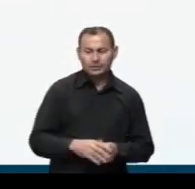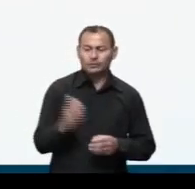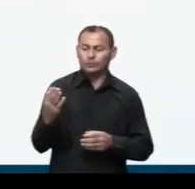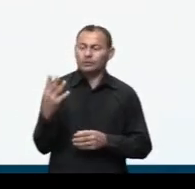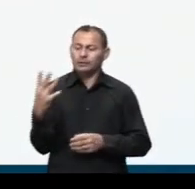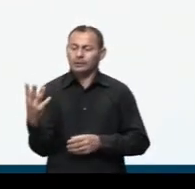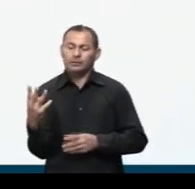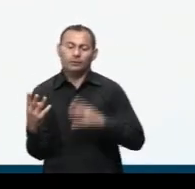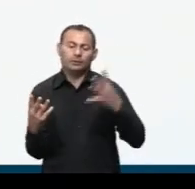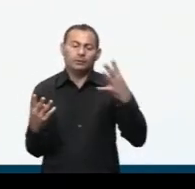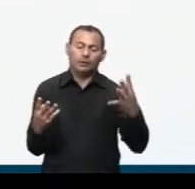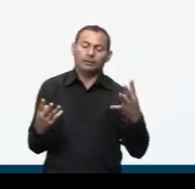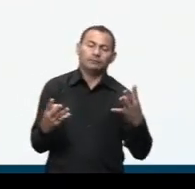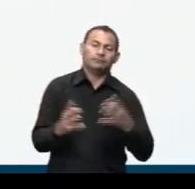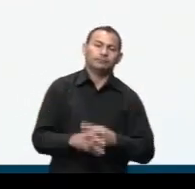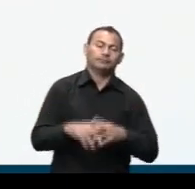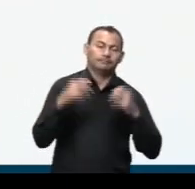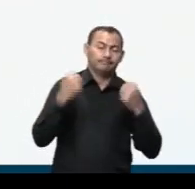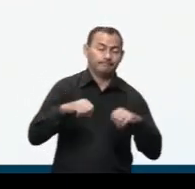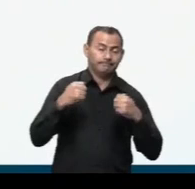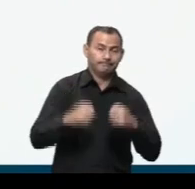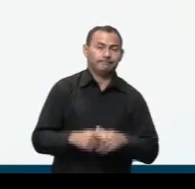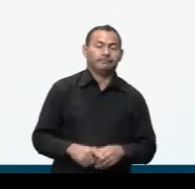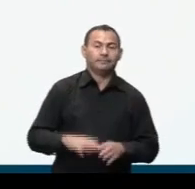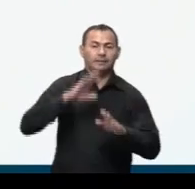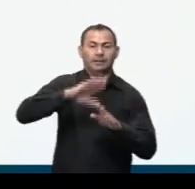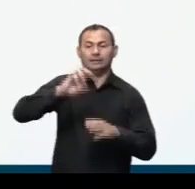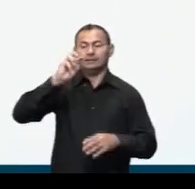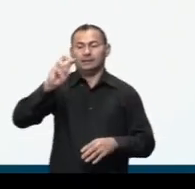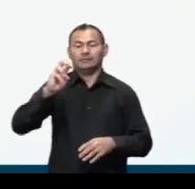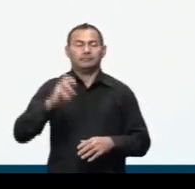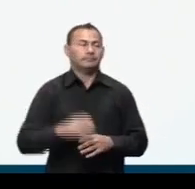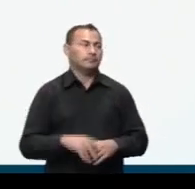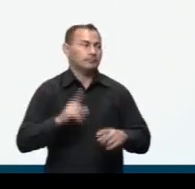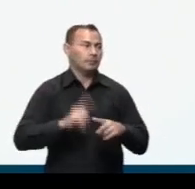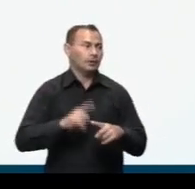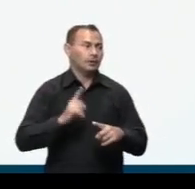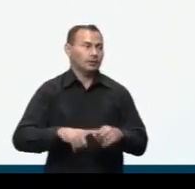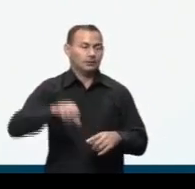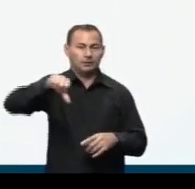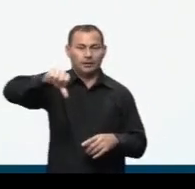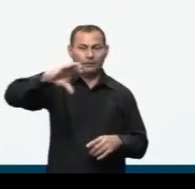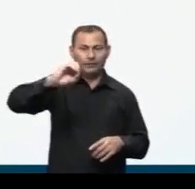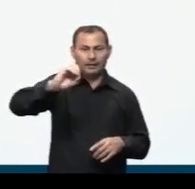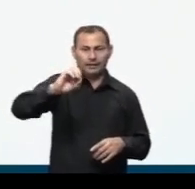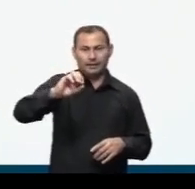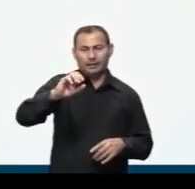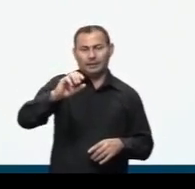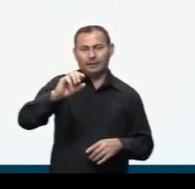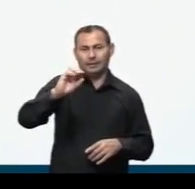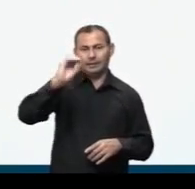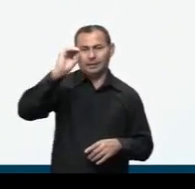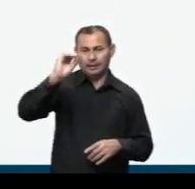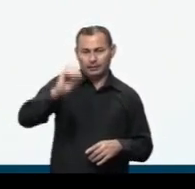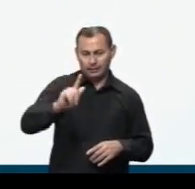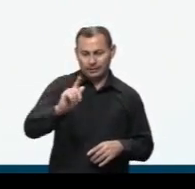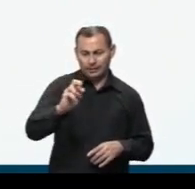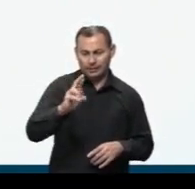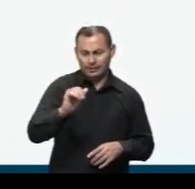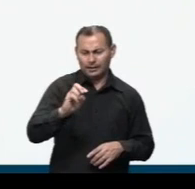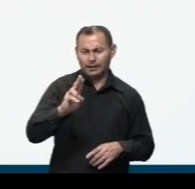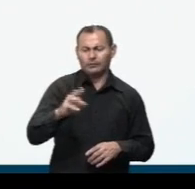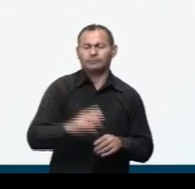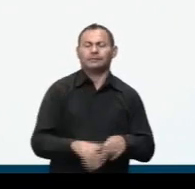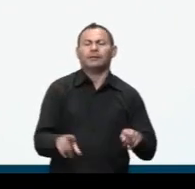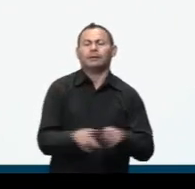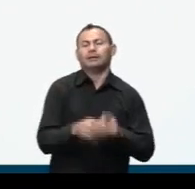lado é 3, o outro é 4. Necessariamente esse lado é 5, porque aqui tem 90 graus. O mesmo se aplica para o